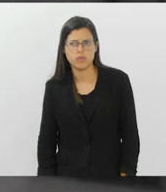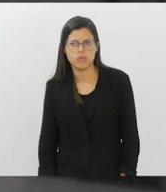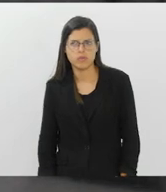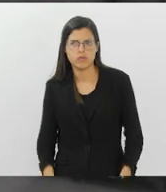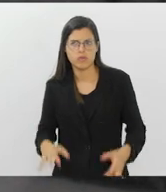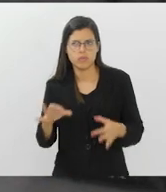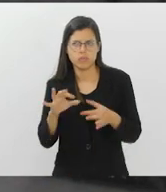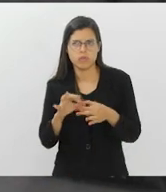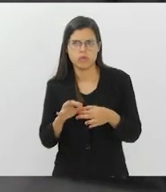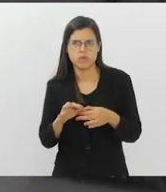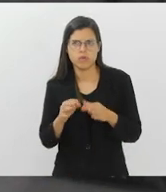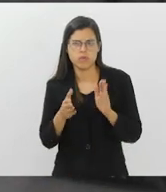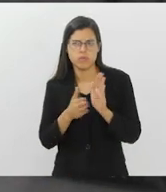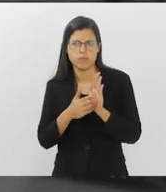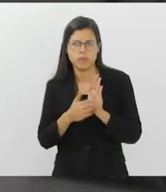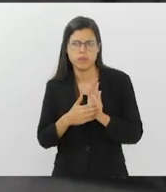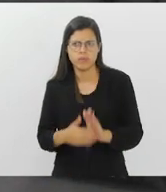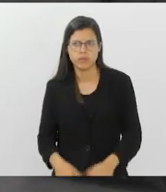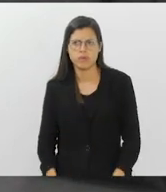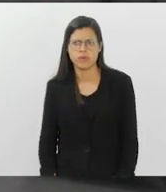relação ao que foi proposto?